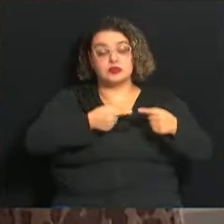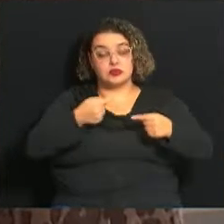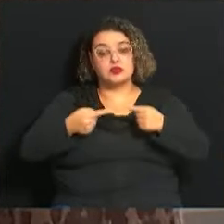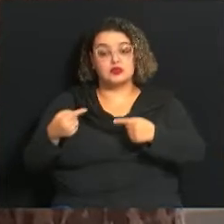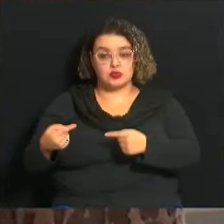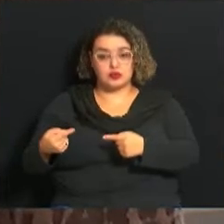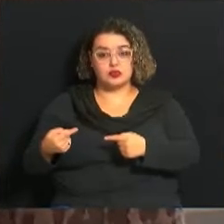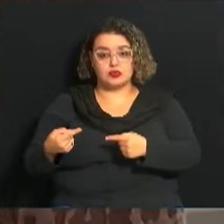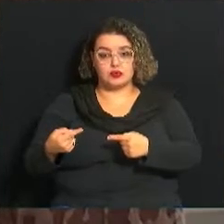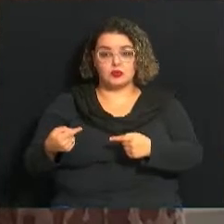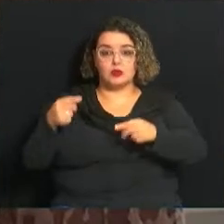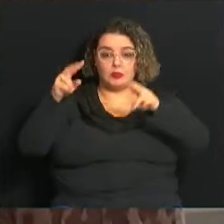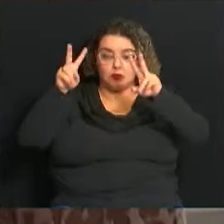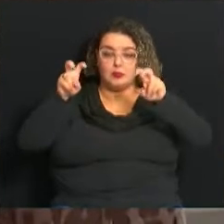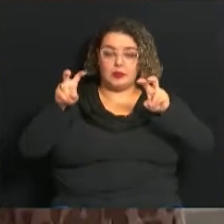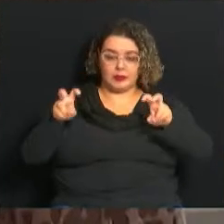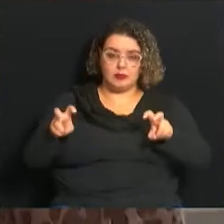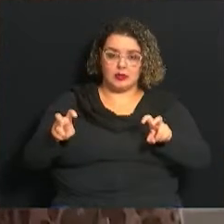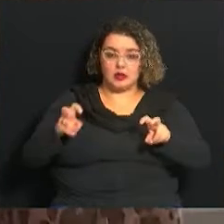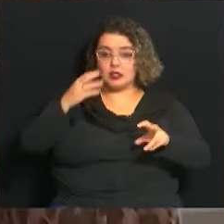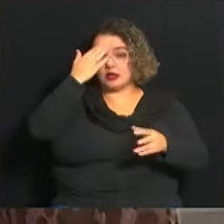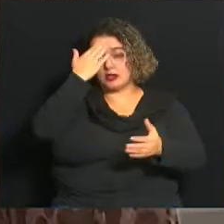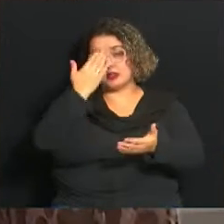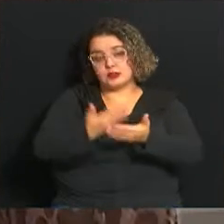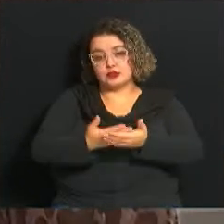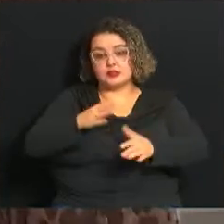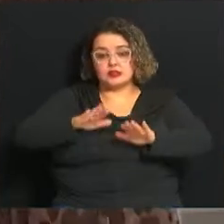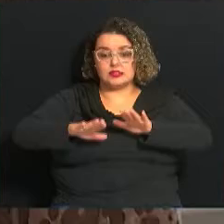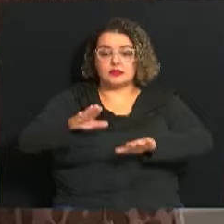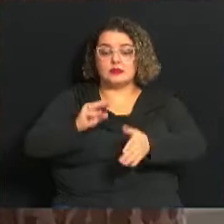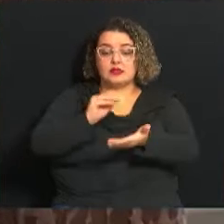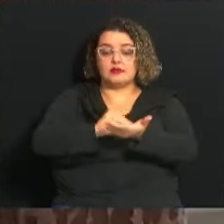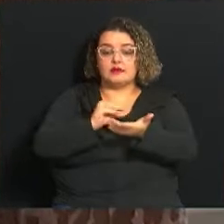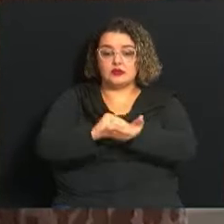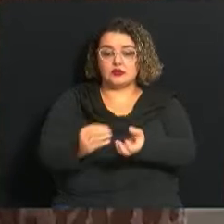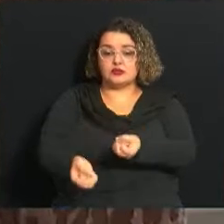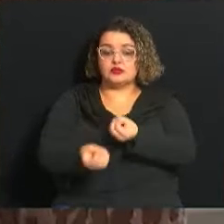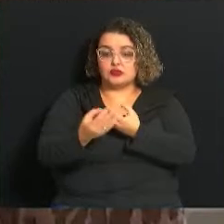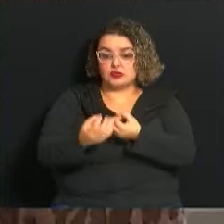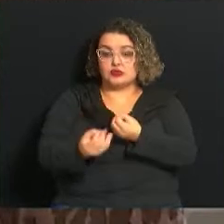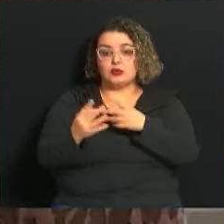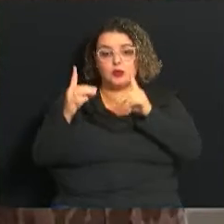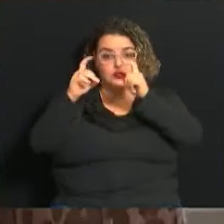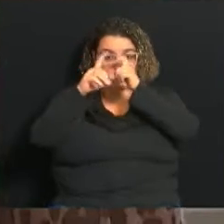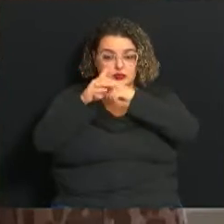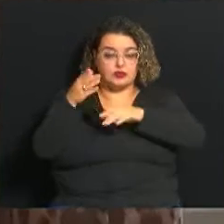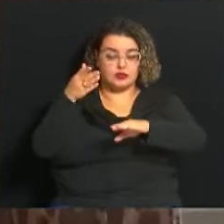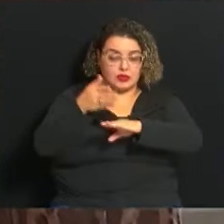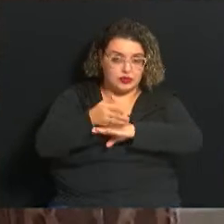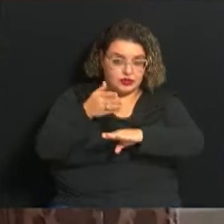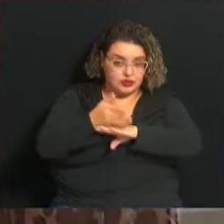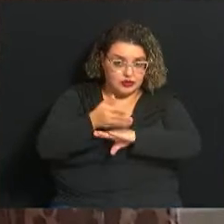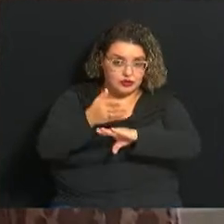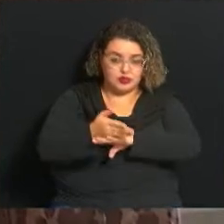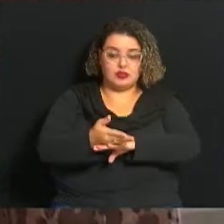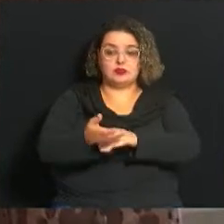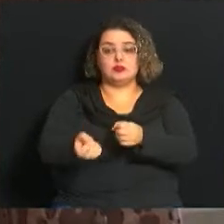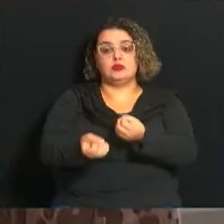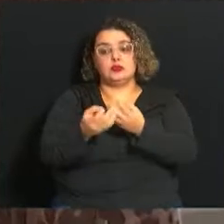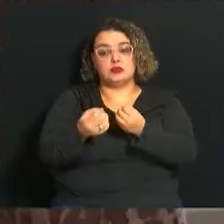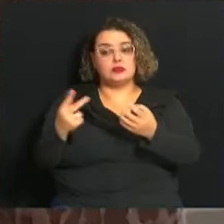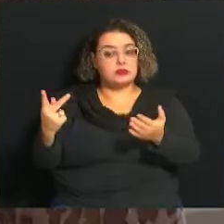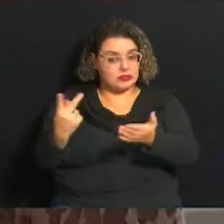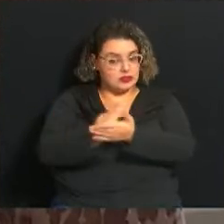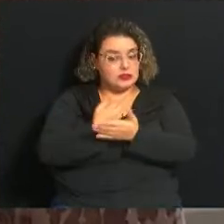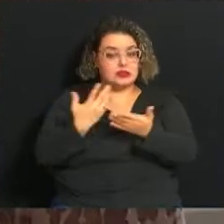essas questões, né? A gente acredita que às vezes pela falta de informação ou pela dificuldade de acesso, por informações equivocadas, né?